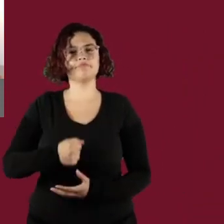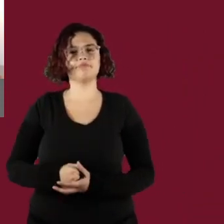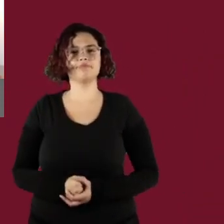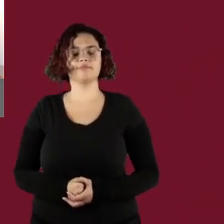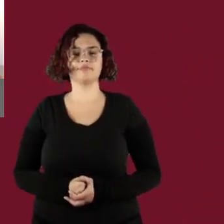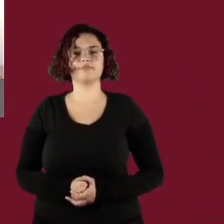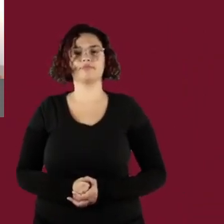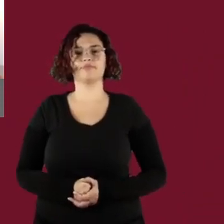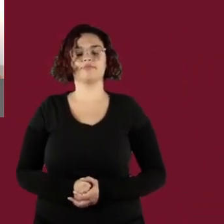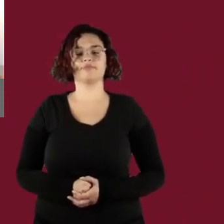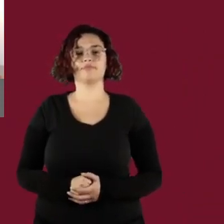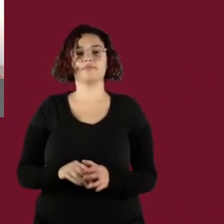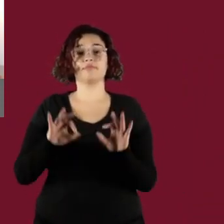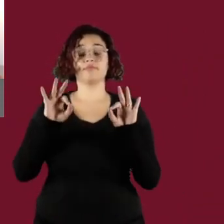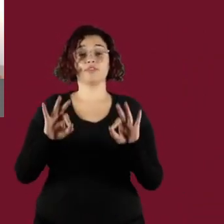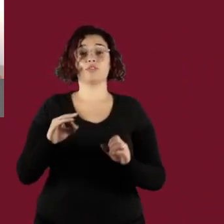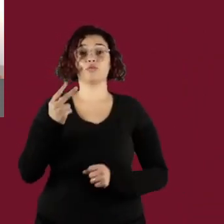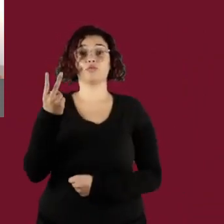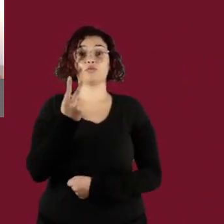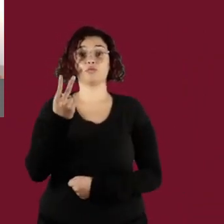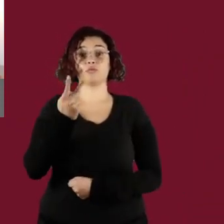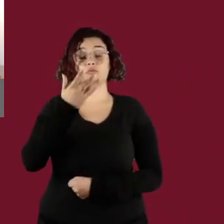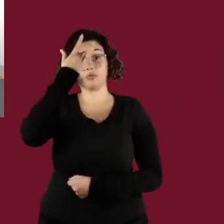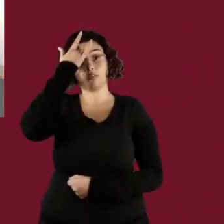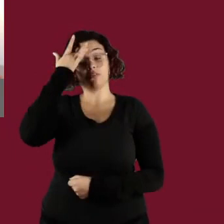na realidade eram duas pessoas conversando,